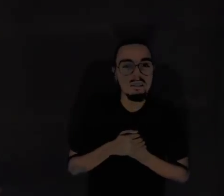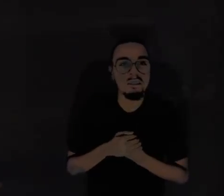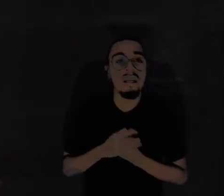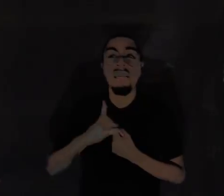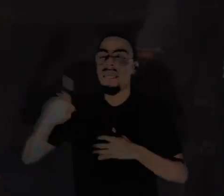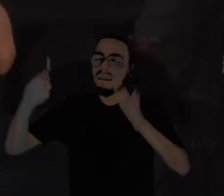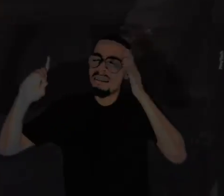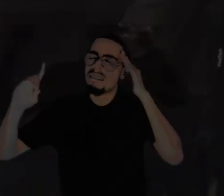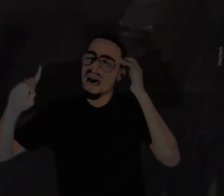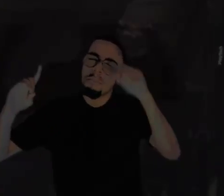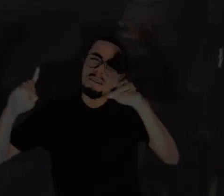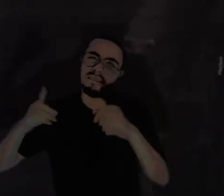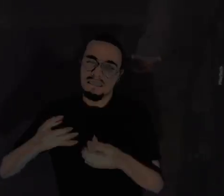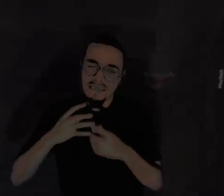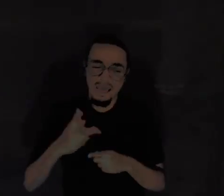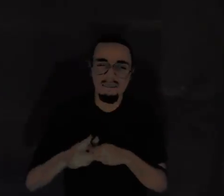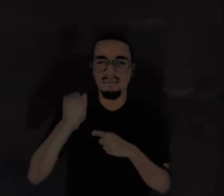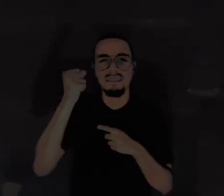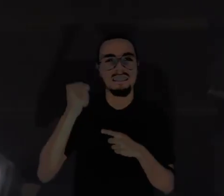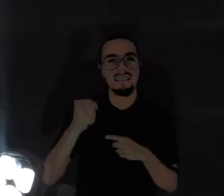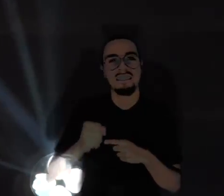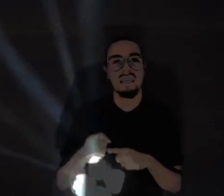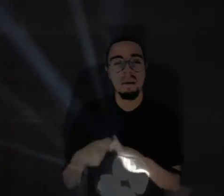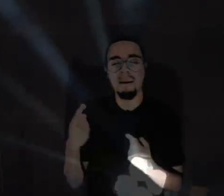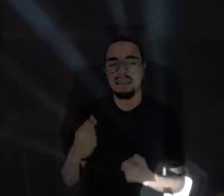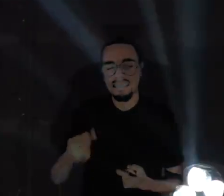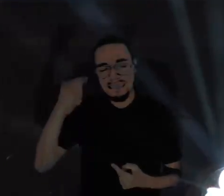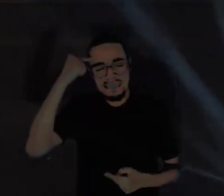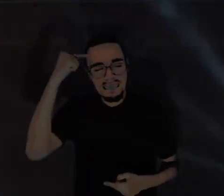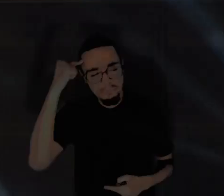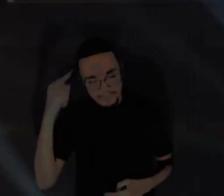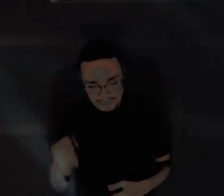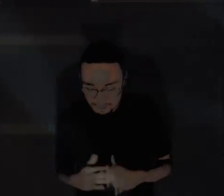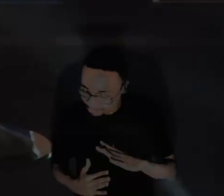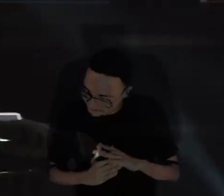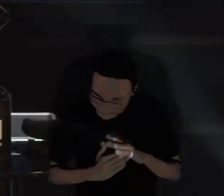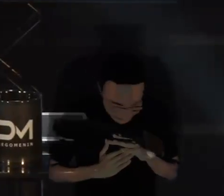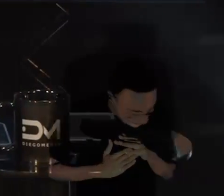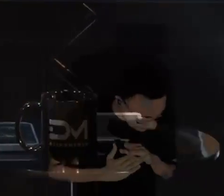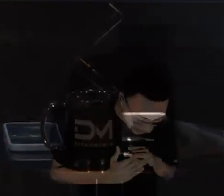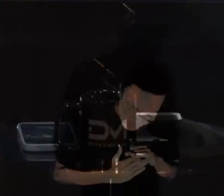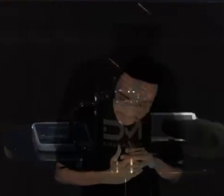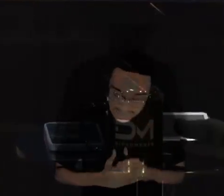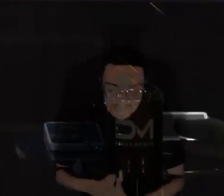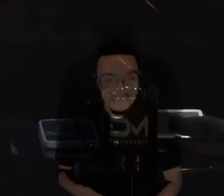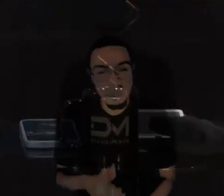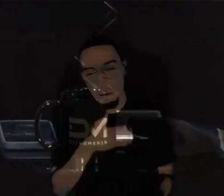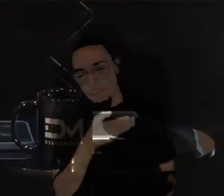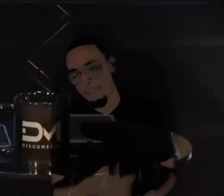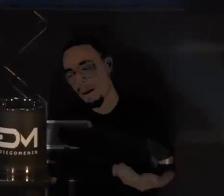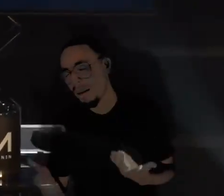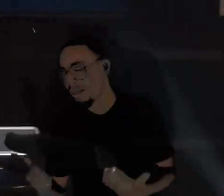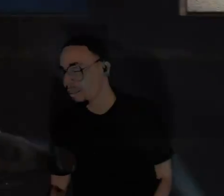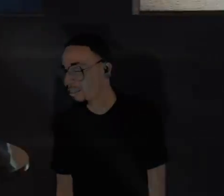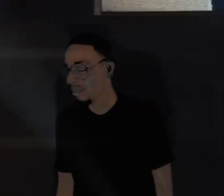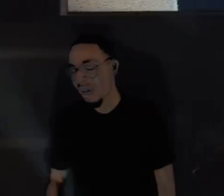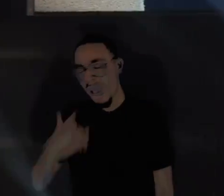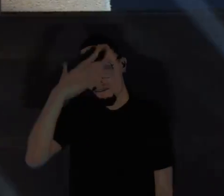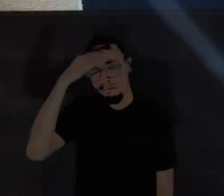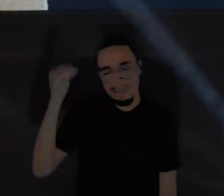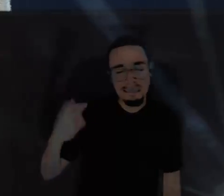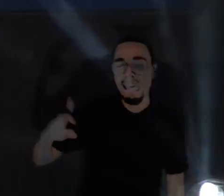amor, mas existe algo na sua cabeça que te paralisa. Você não aceita, isso tem te feito perder as marcas, tem te feito